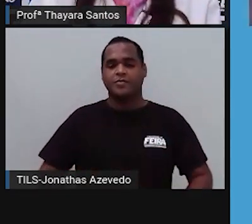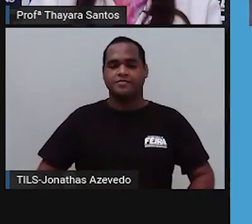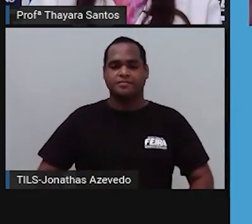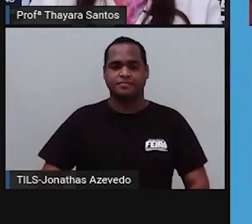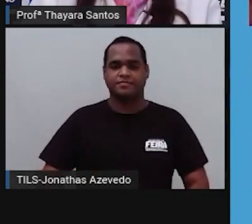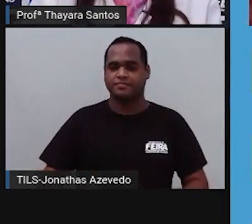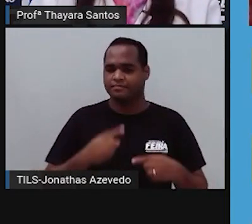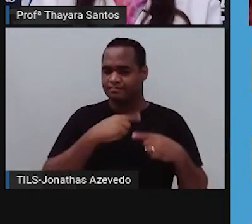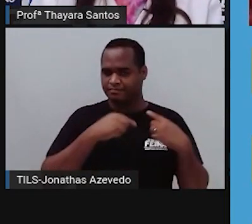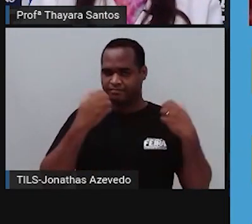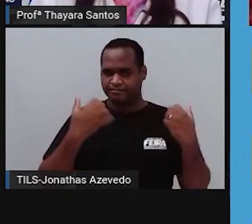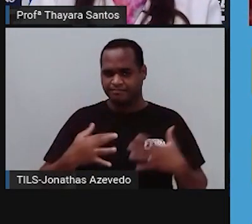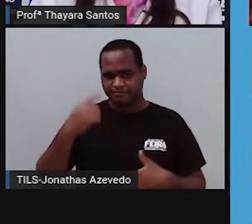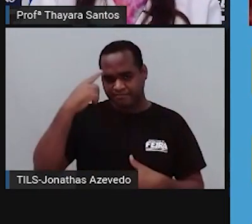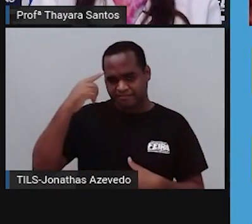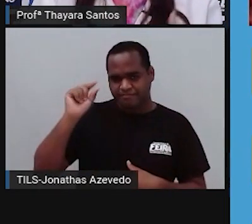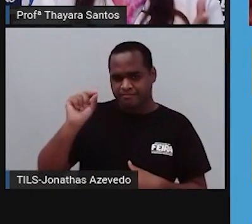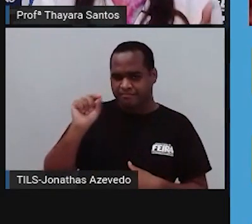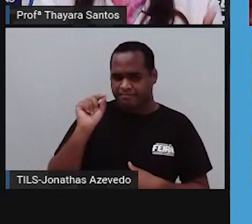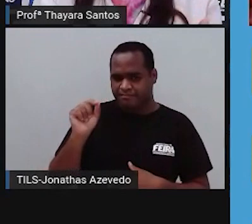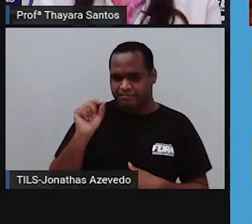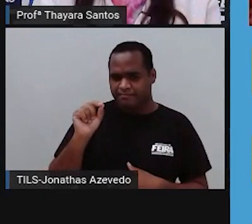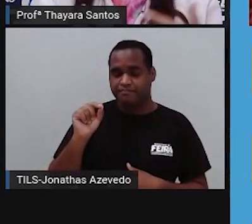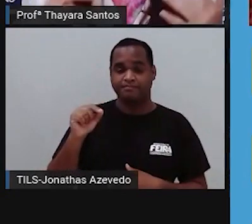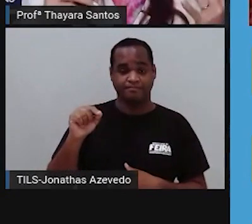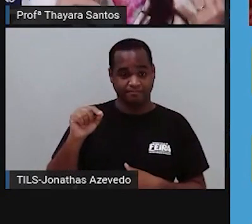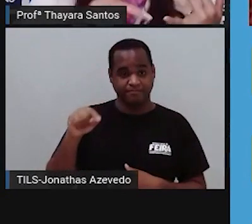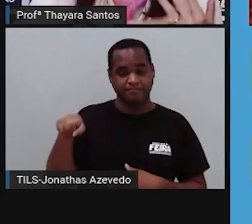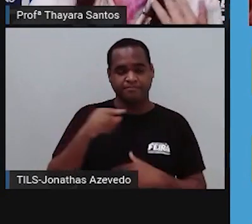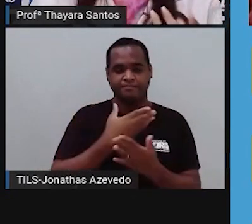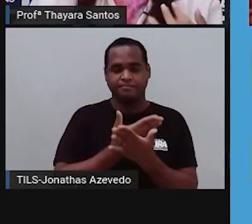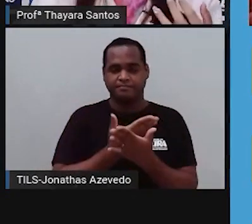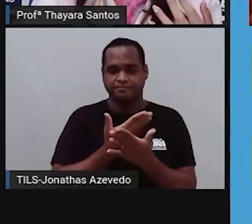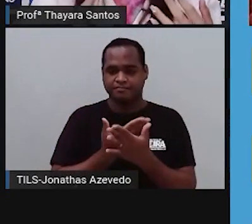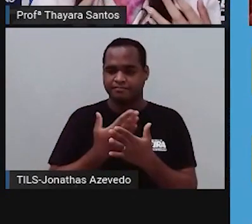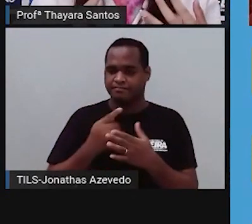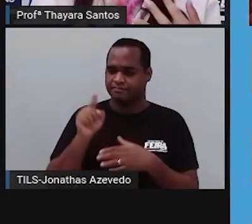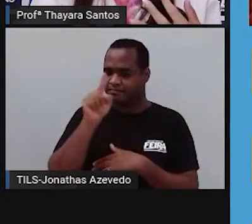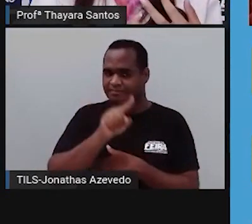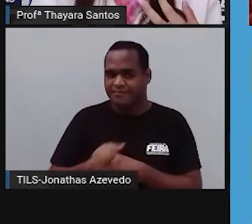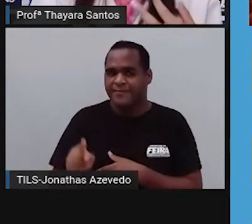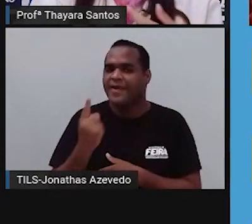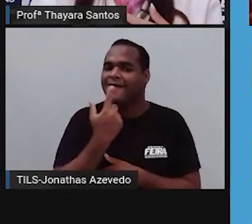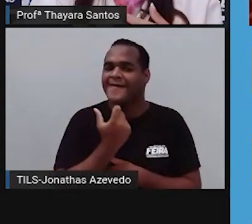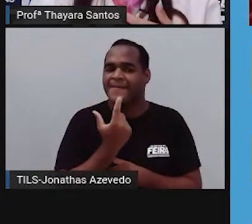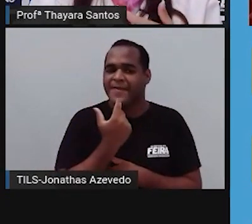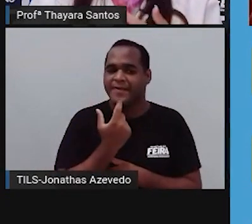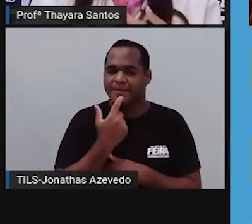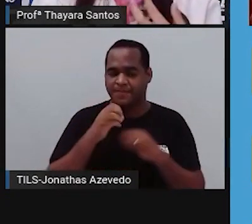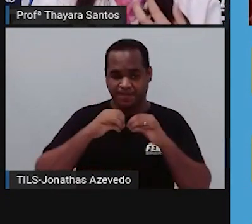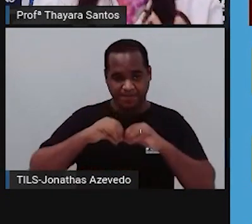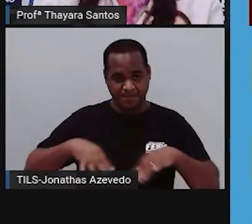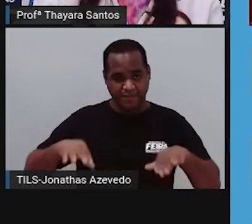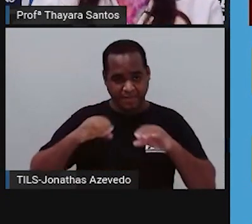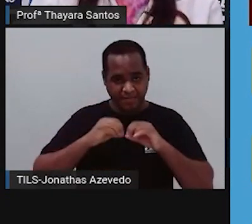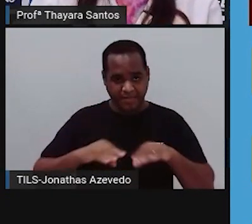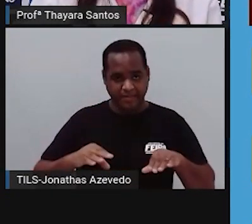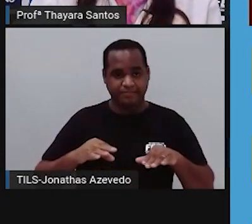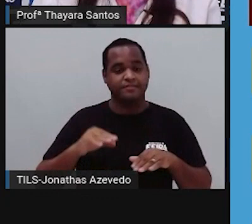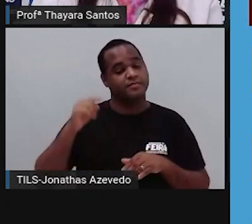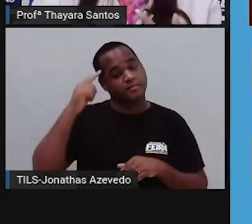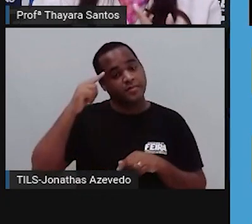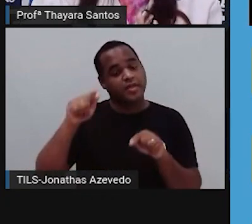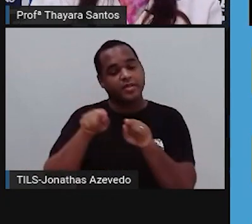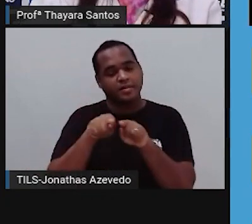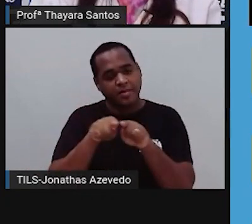aulas anteriores, a gente estudou tanto o ciclo menstrual, quanto aparelho reprodutor,